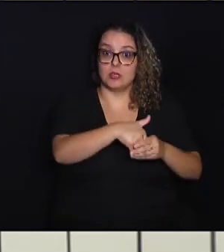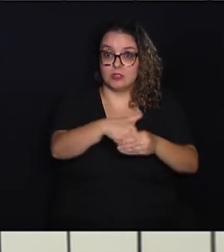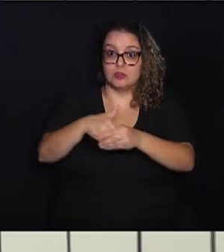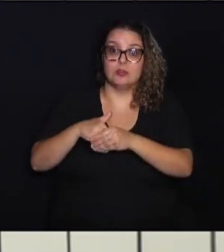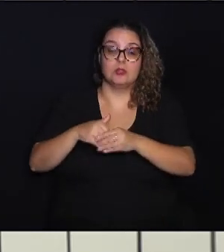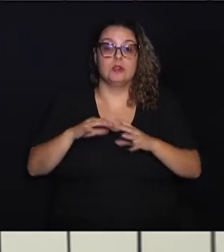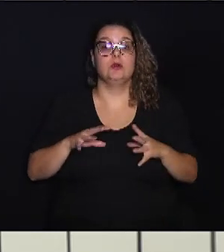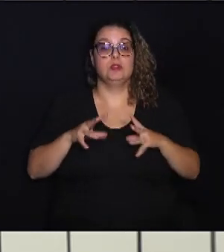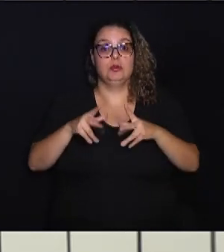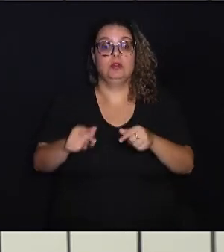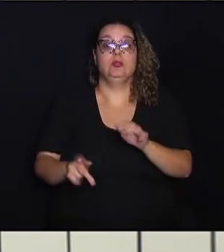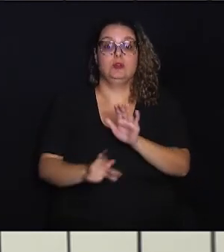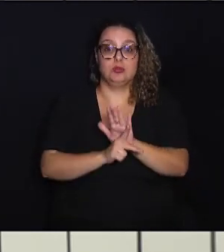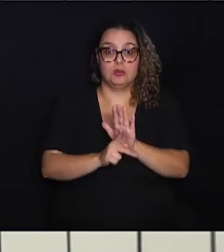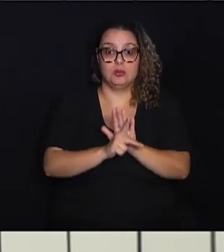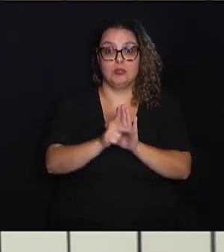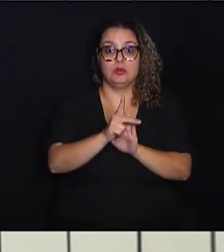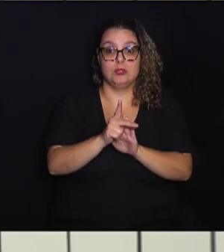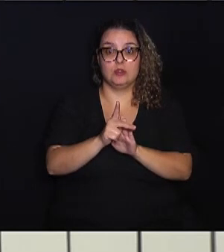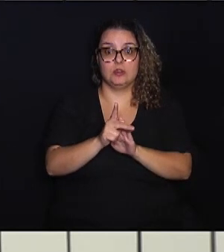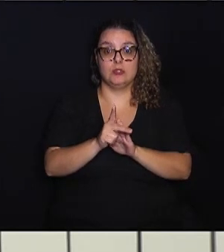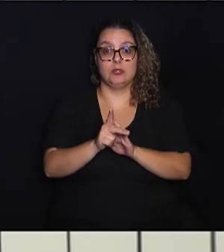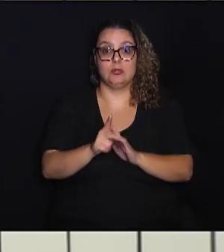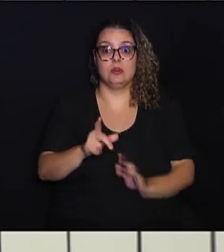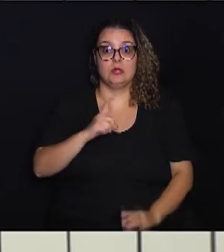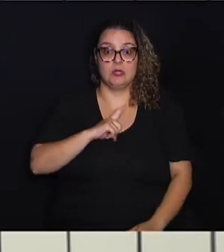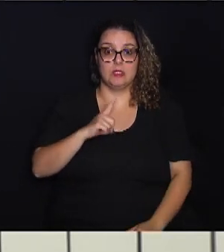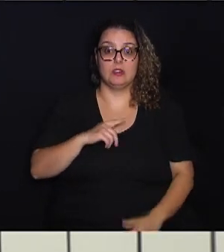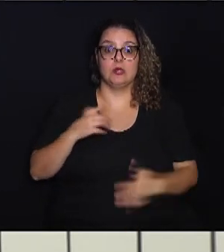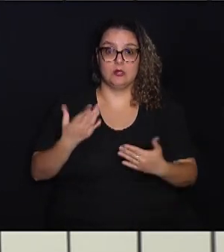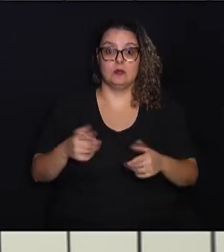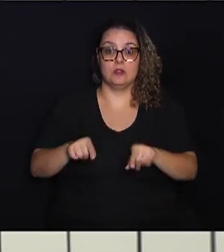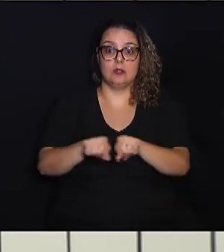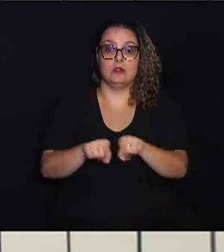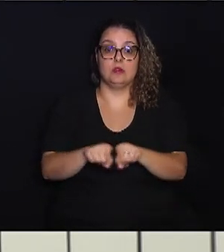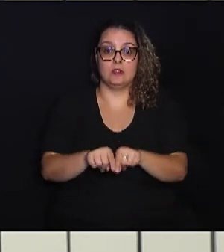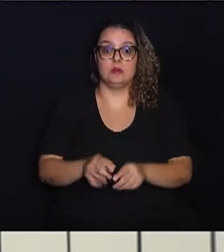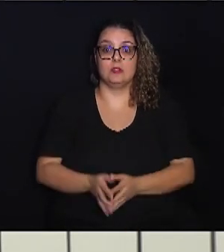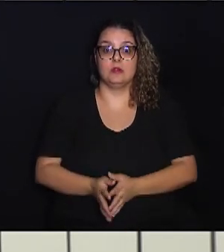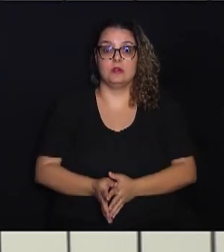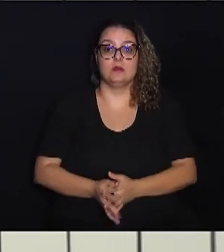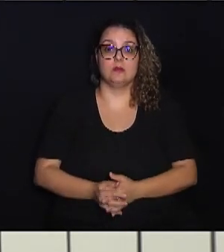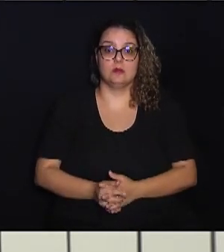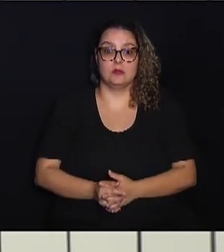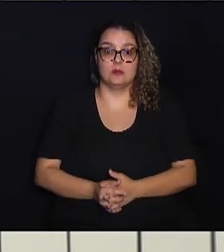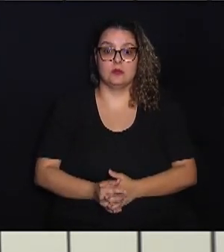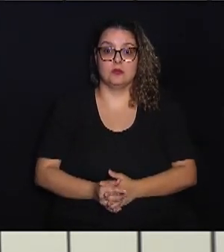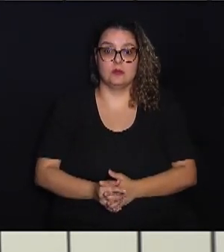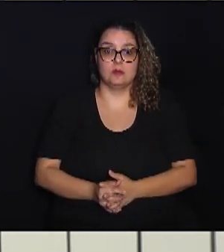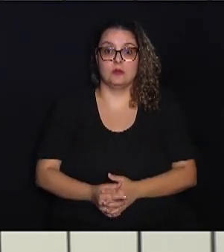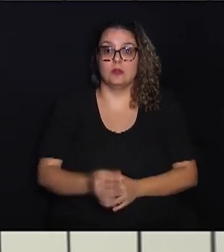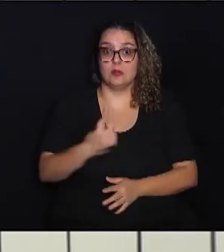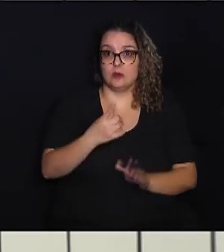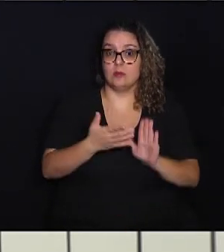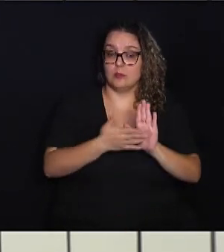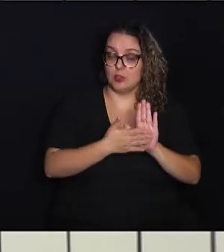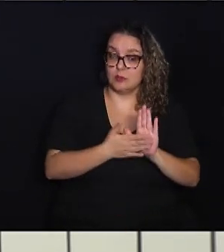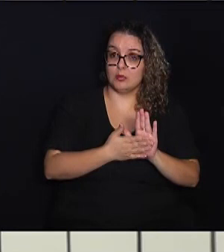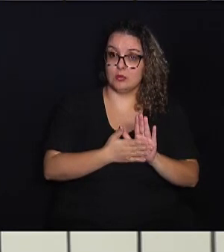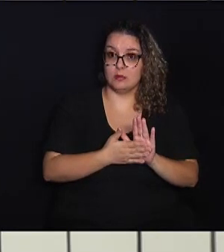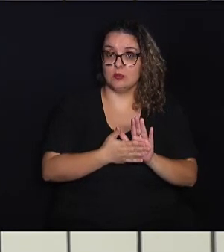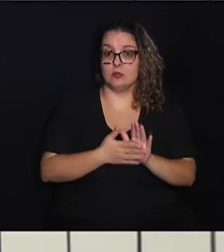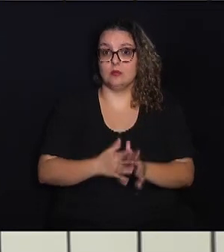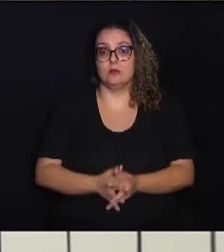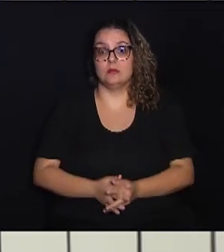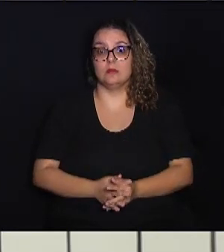de todos os projetos que nós temos aí. Inclusive, olha, nós temos uma proposta em que ela foi